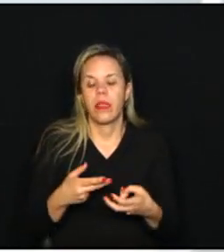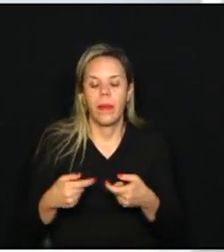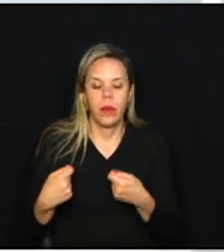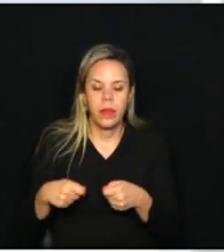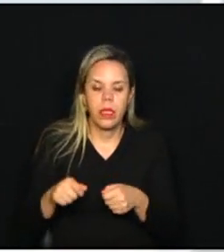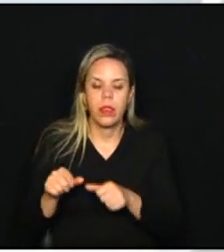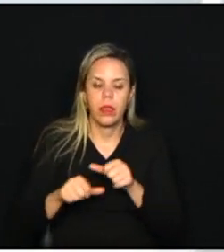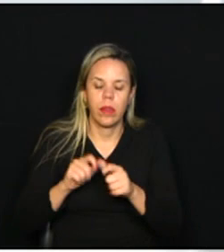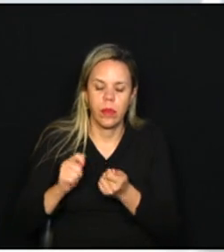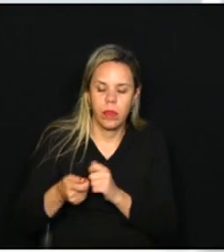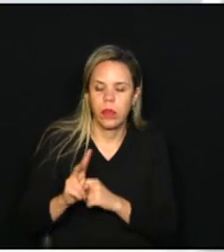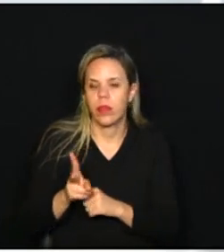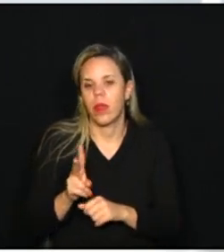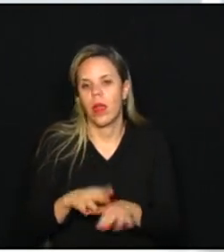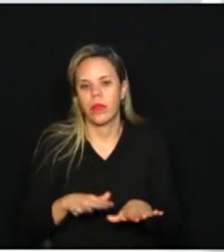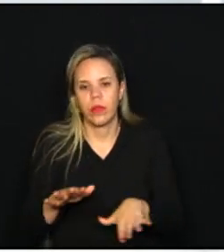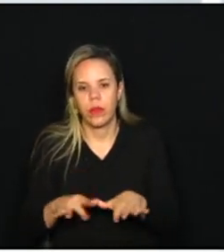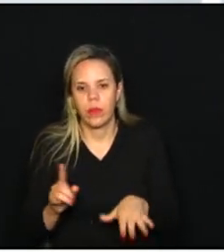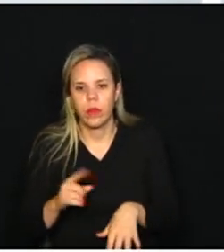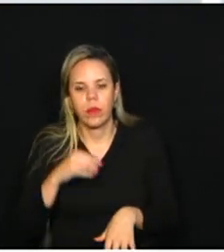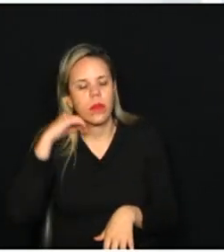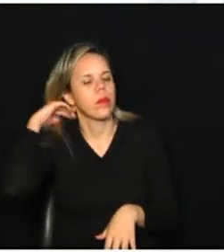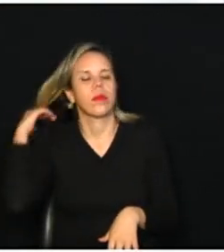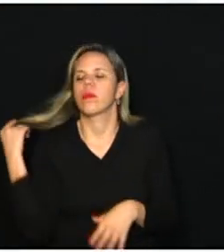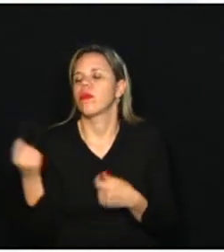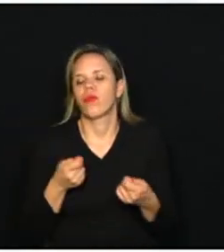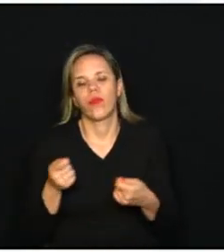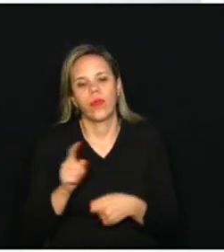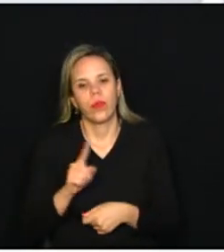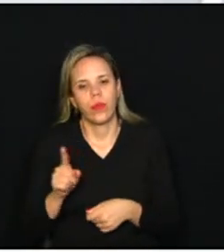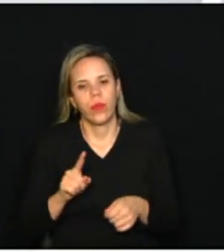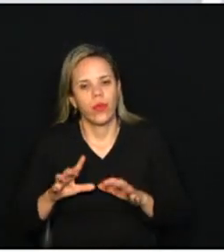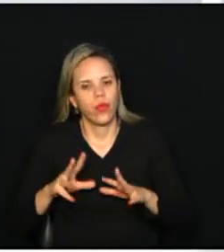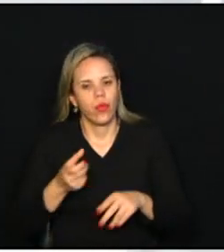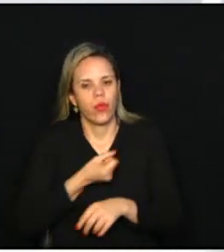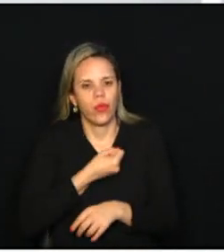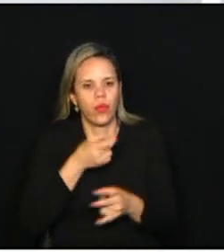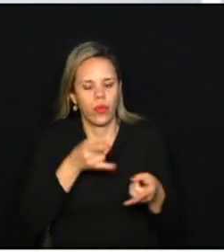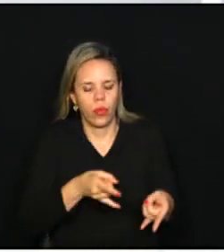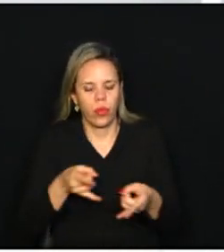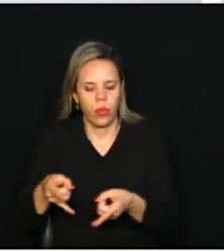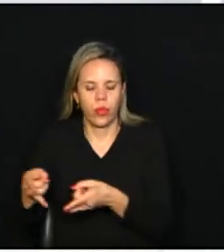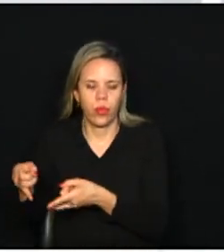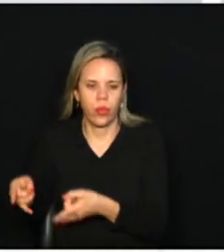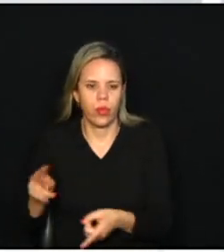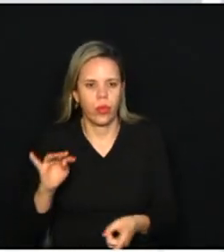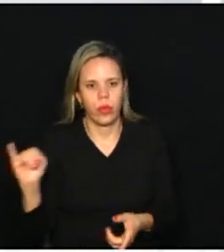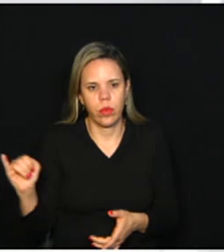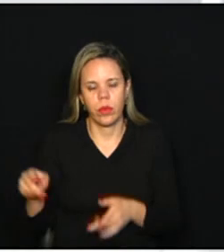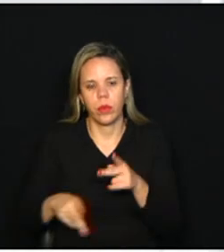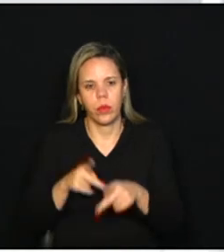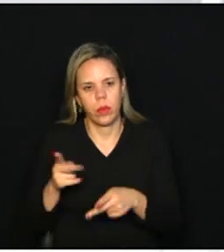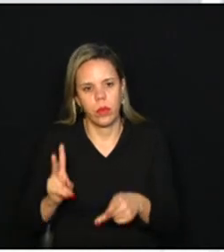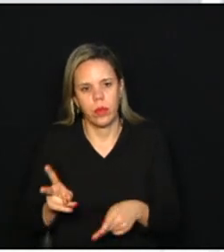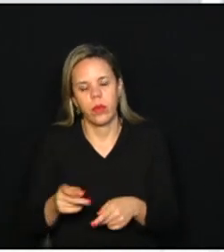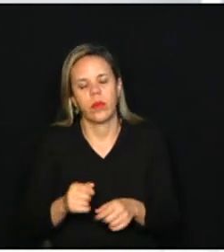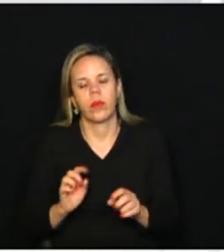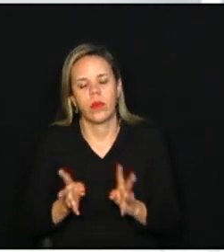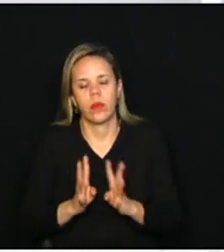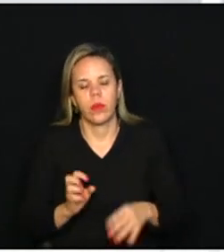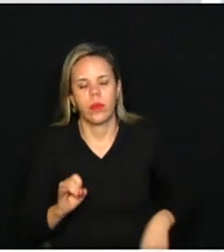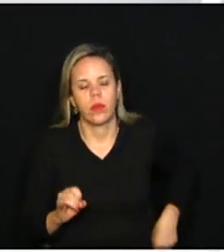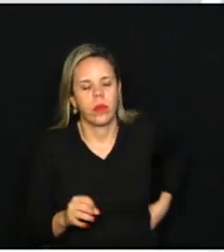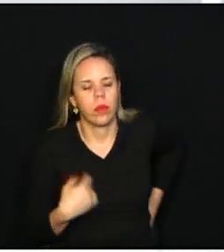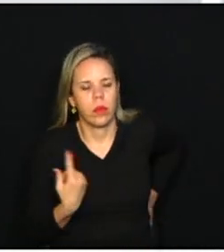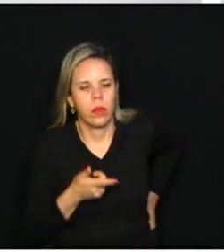Nem sempre, obviamente, a gente vai dar conta de um número de leitos se o pessoal continuar se aglomerando, mas a